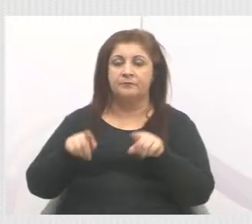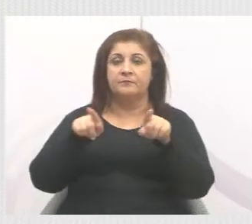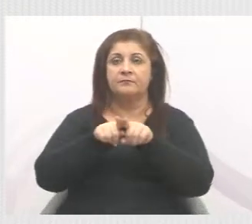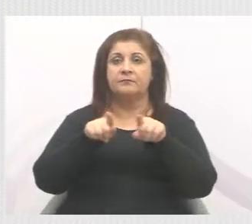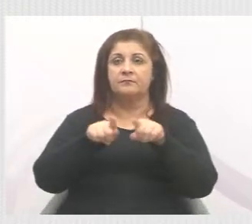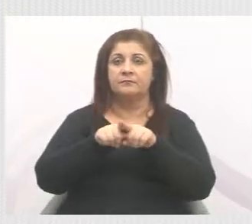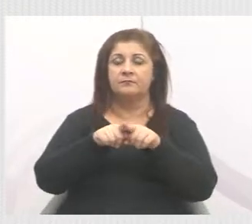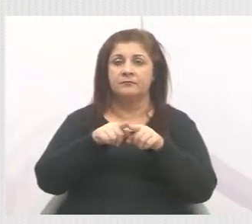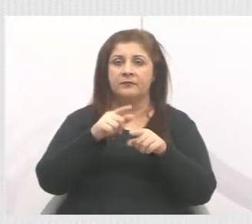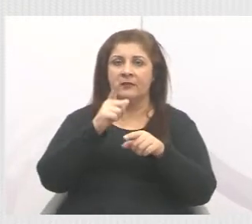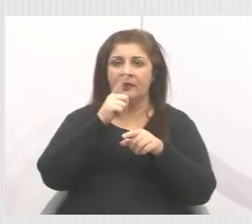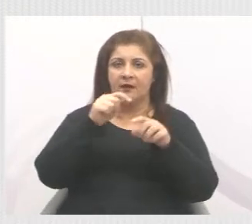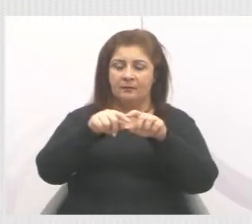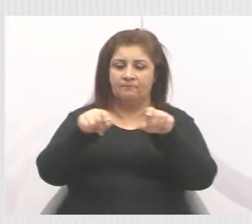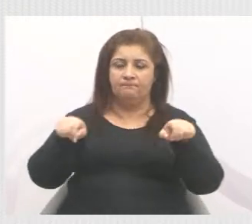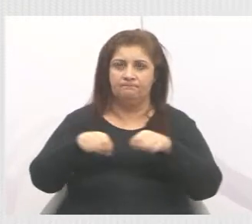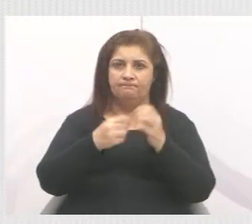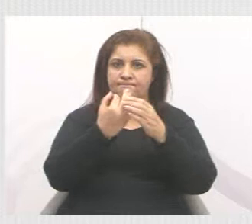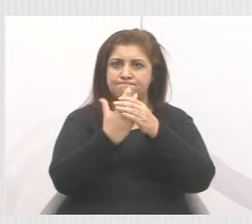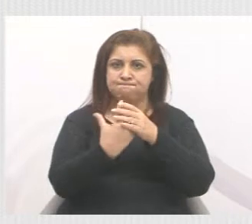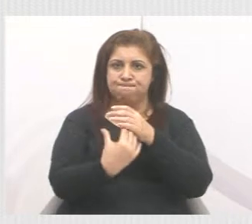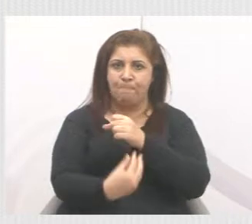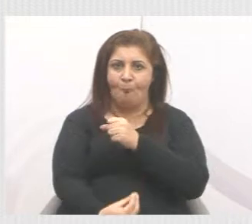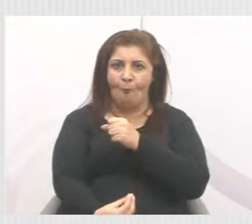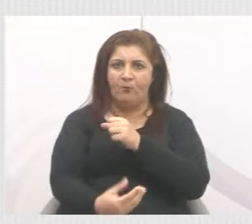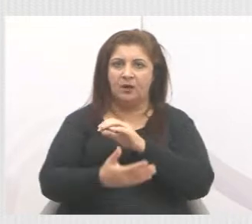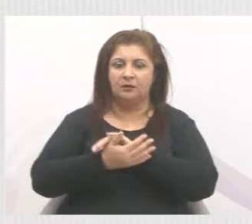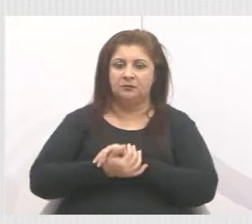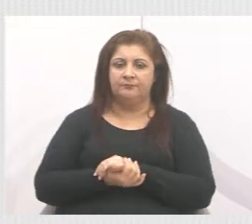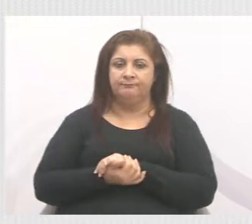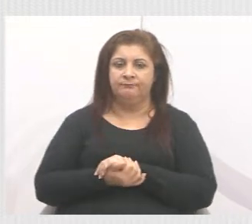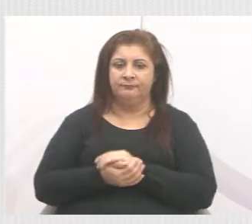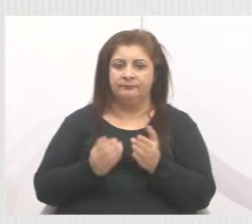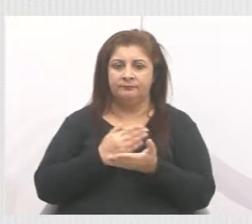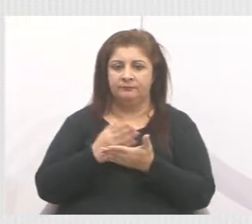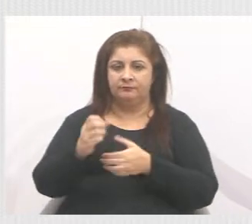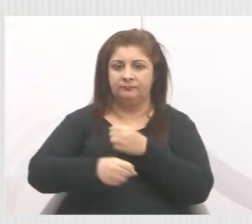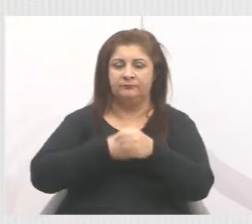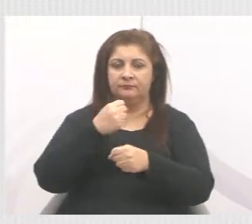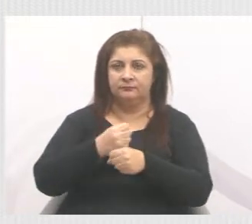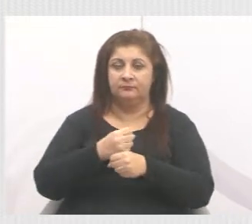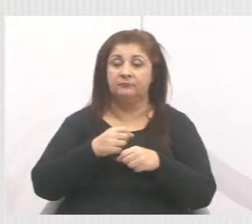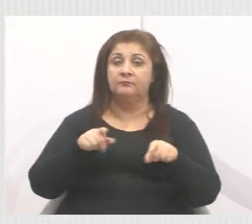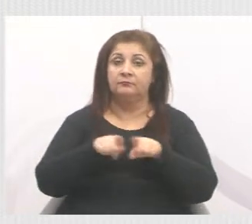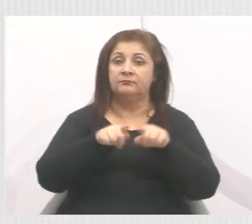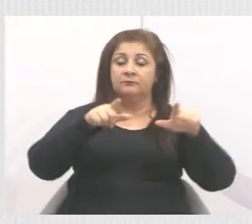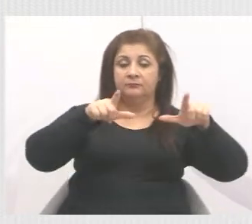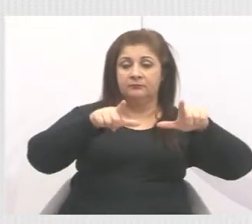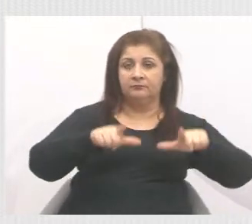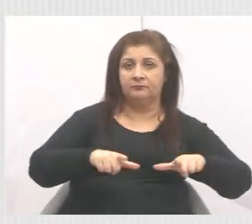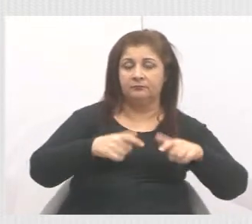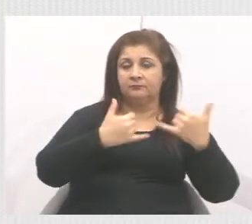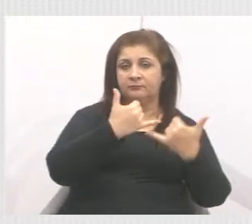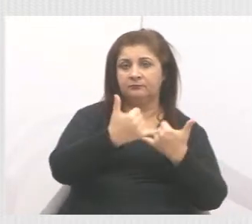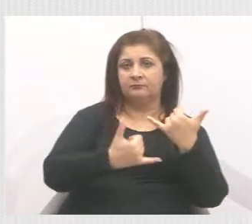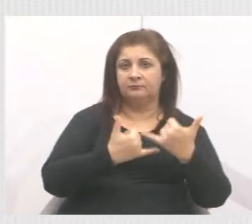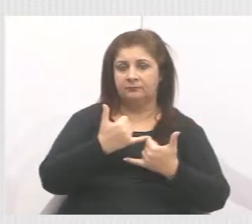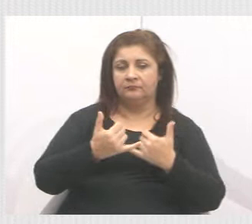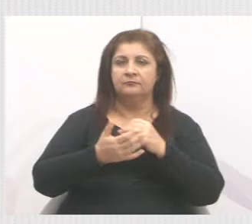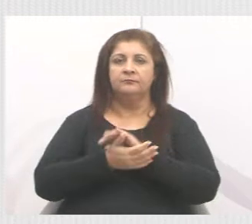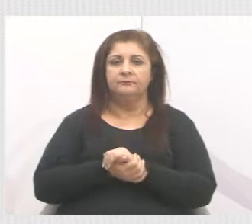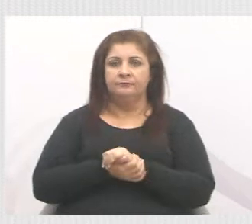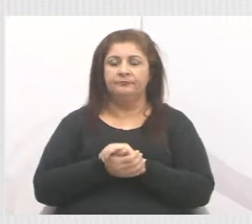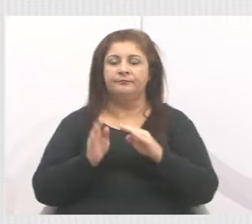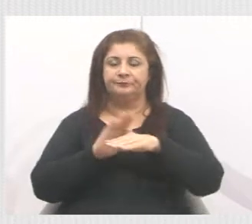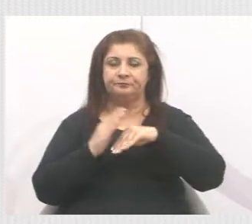do Tanquinho, né, que é uma obra que se começa no próximo ano, áreas de lazer do Parque Califórnia Imperial e Paraíso,